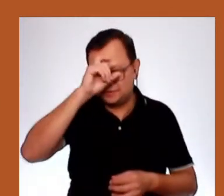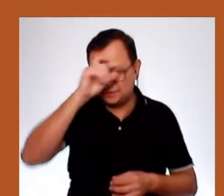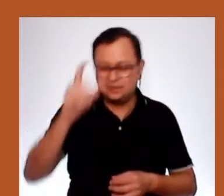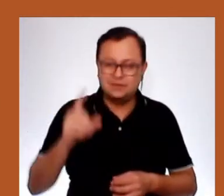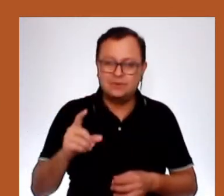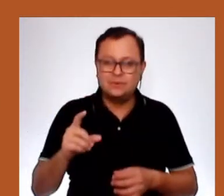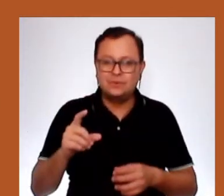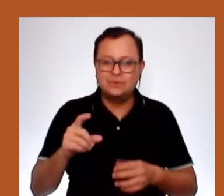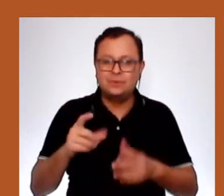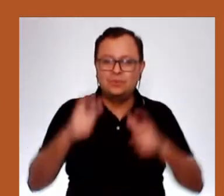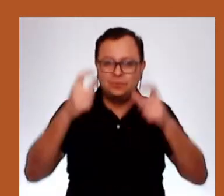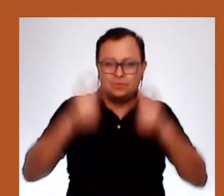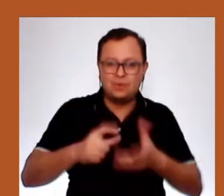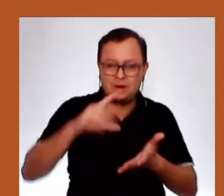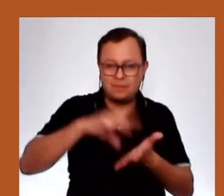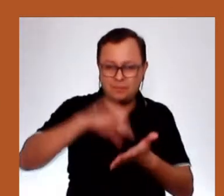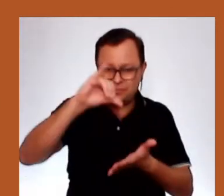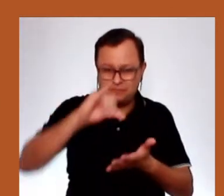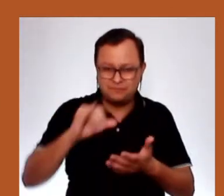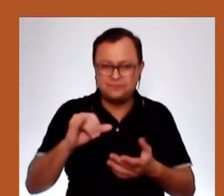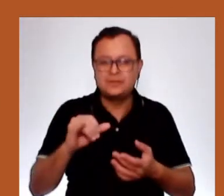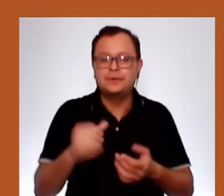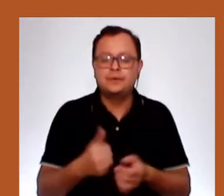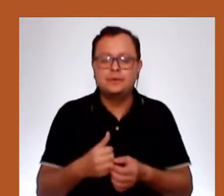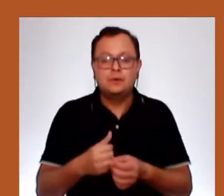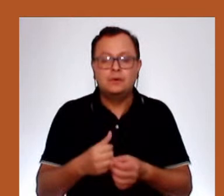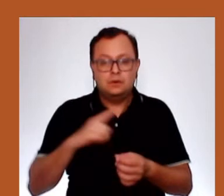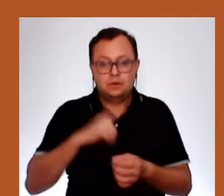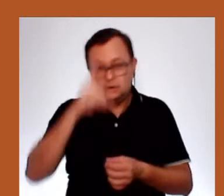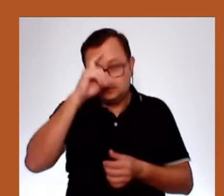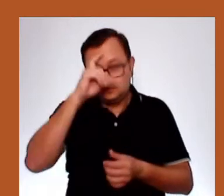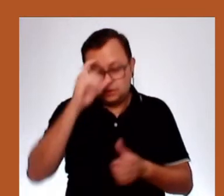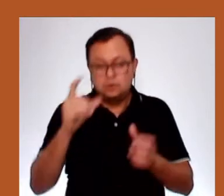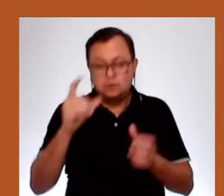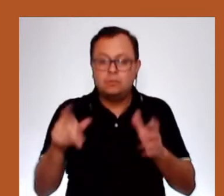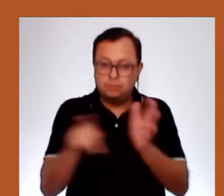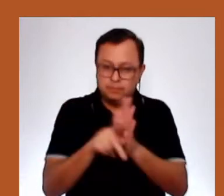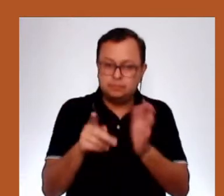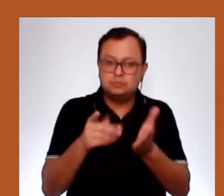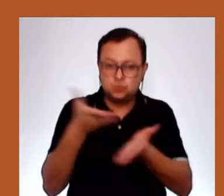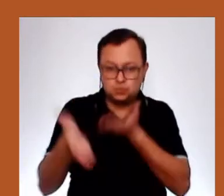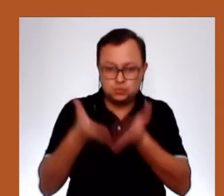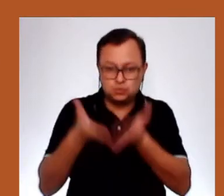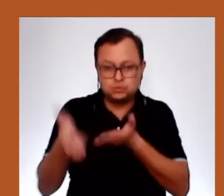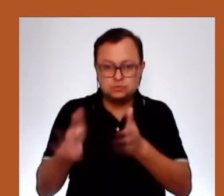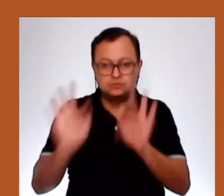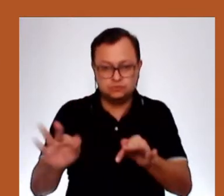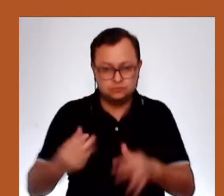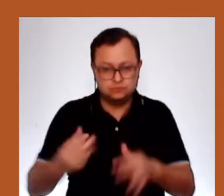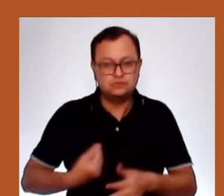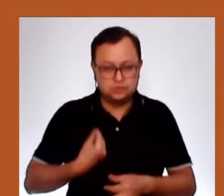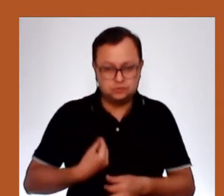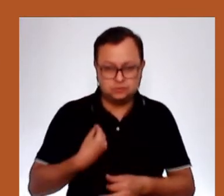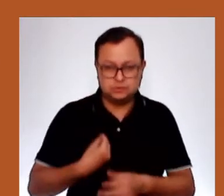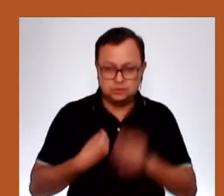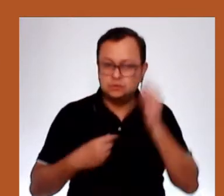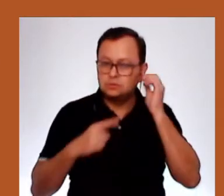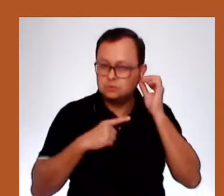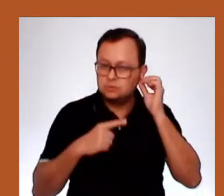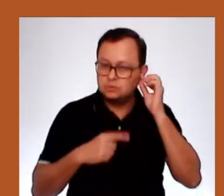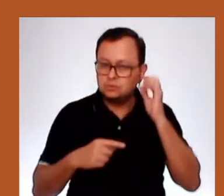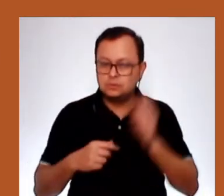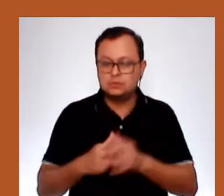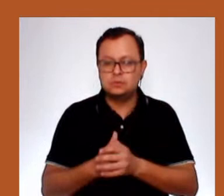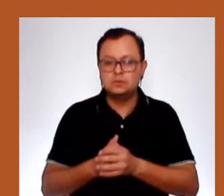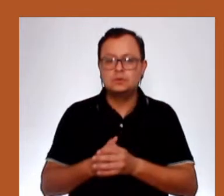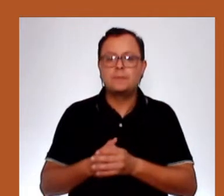suprema, excelente. Acho que são 18 anos já, né, de serviço lá. A Dalva